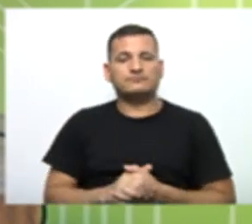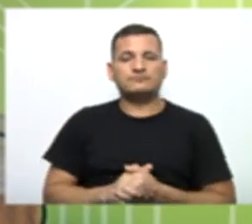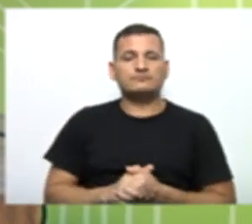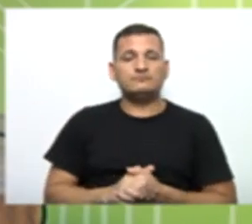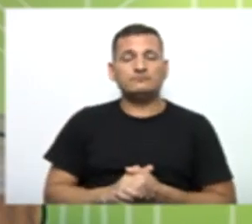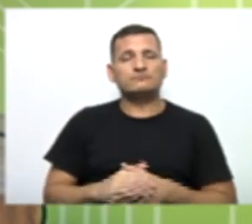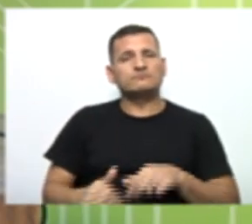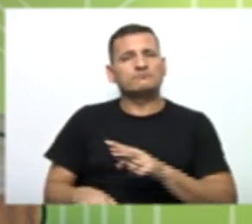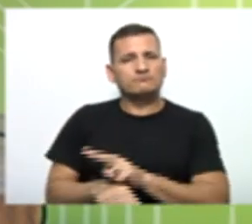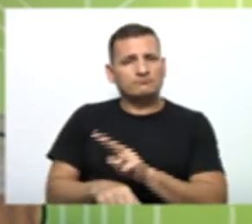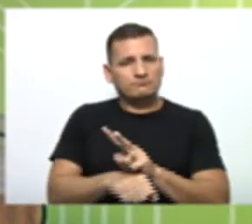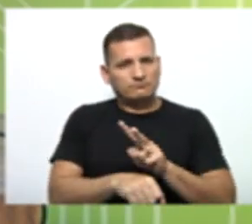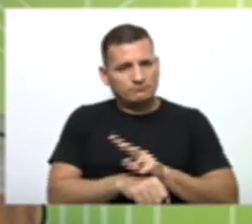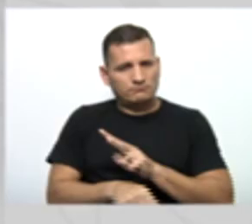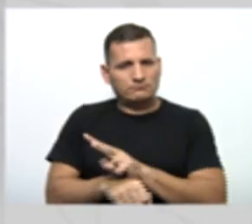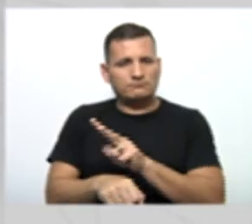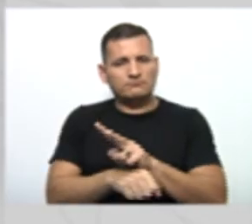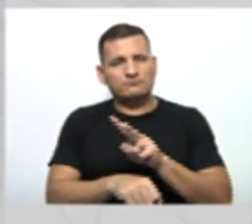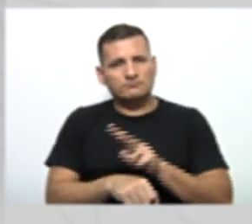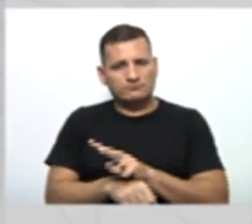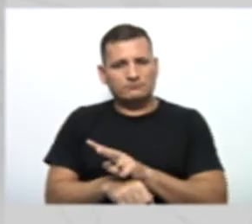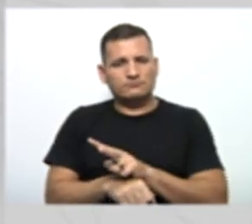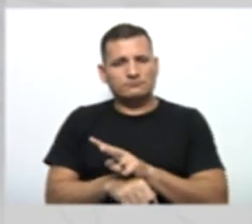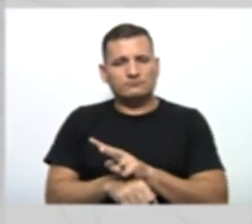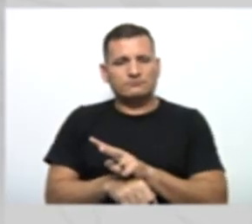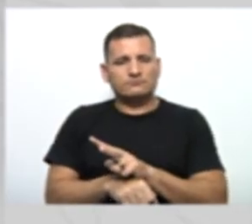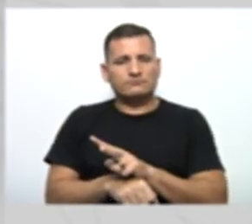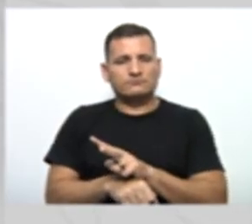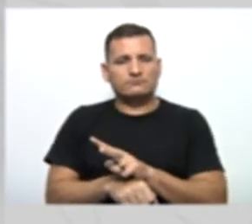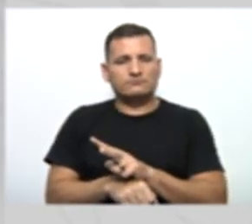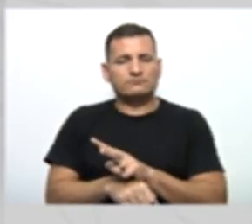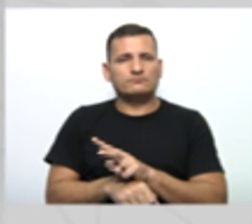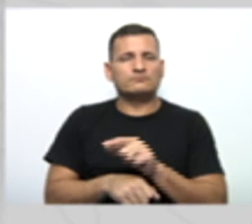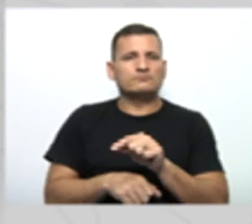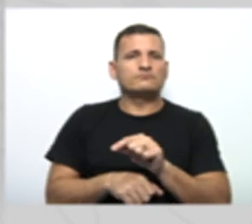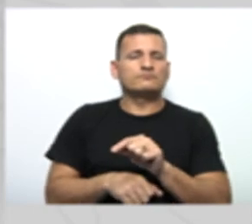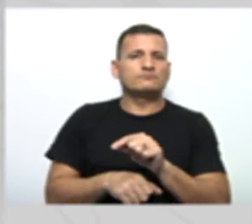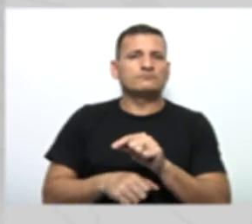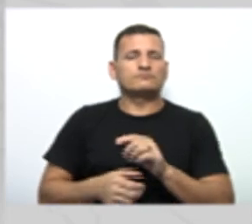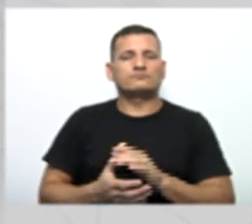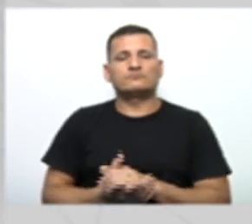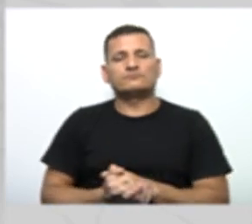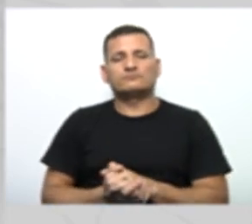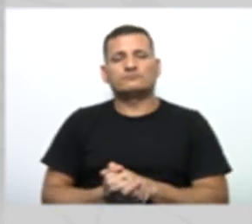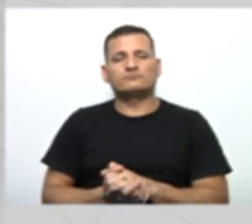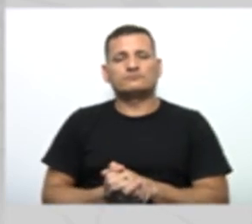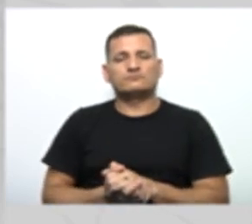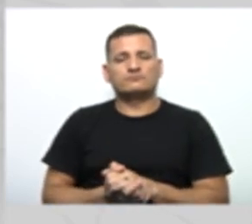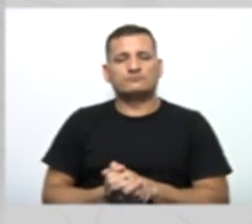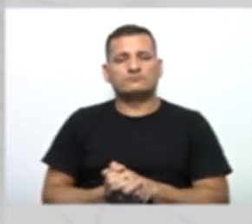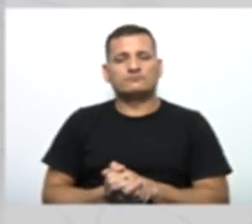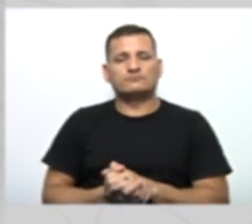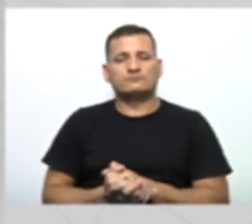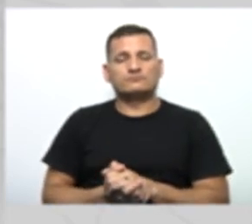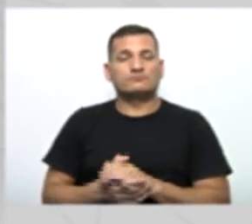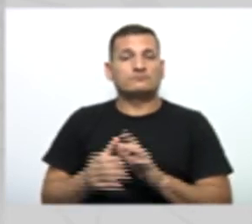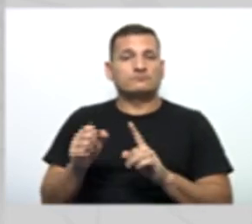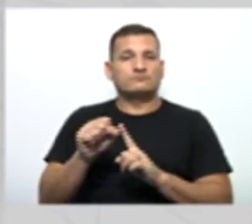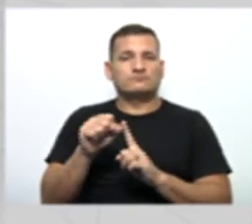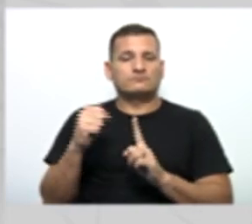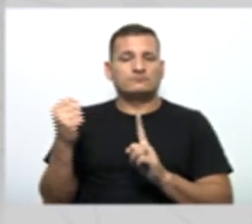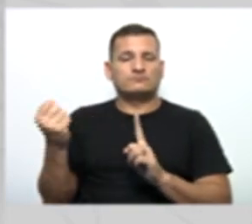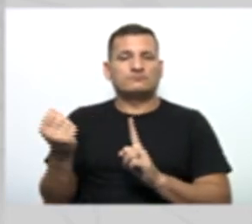Essa proteção, ela busca fazer com que a nossa